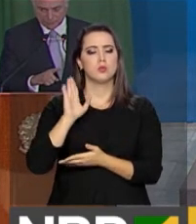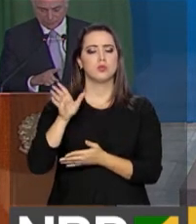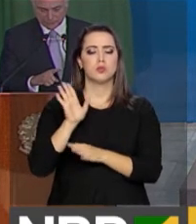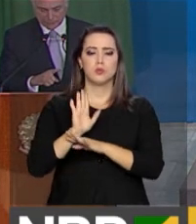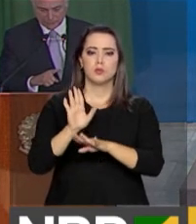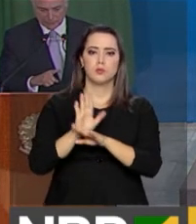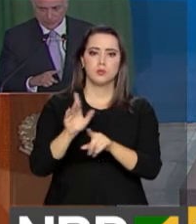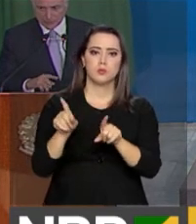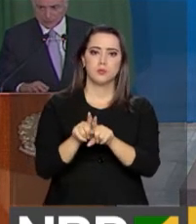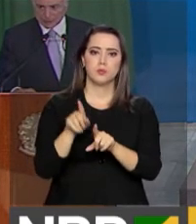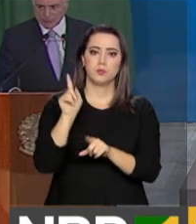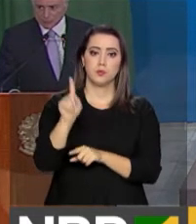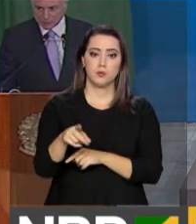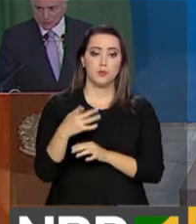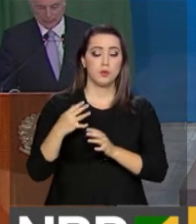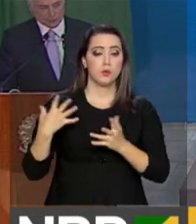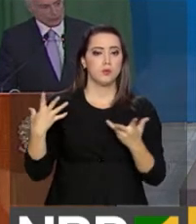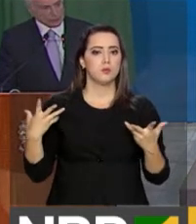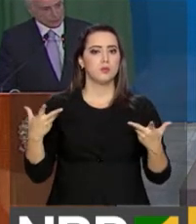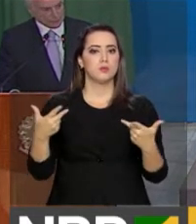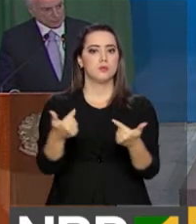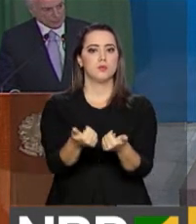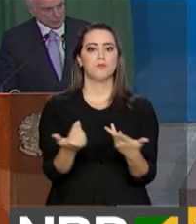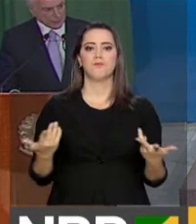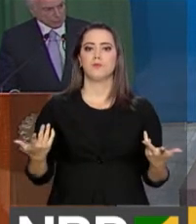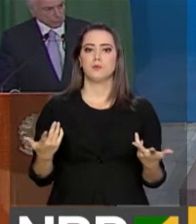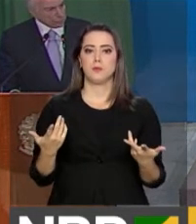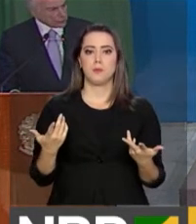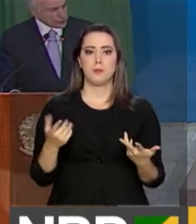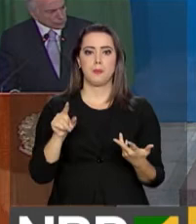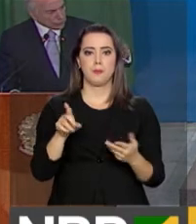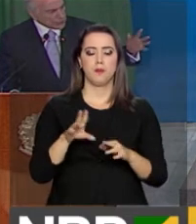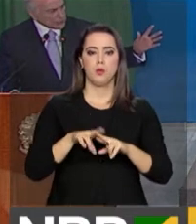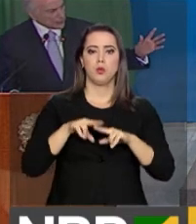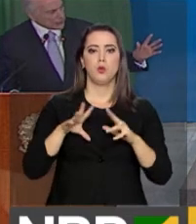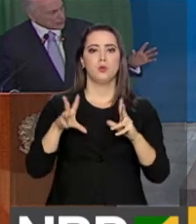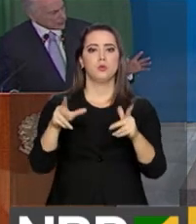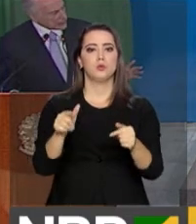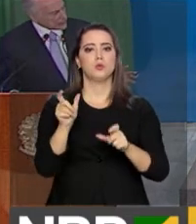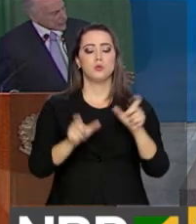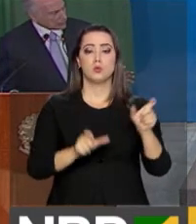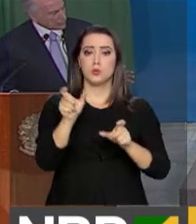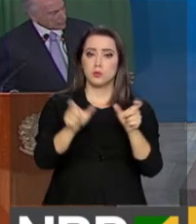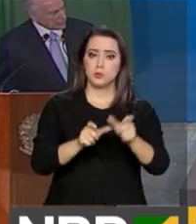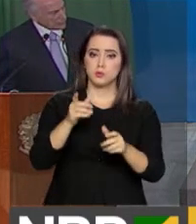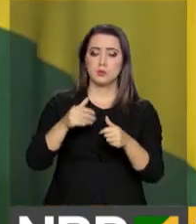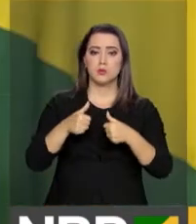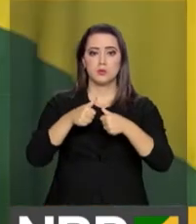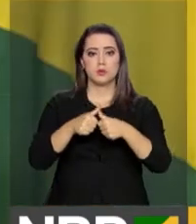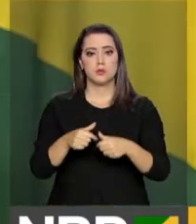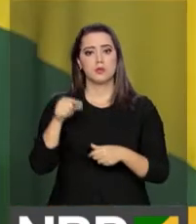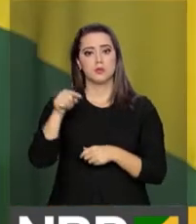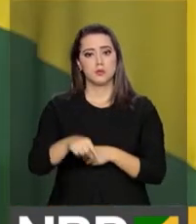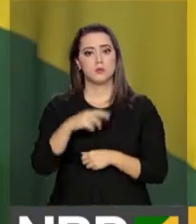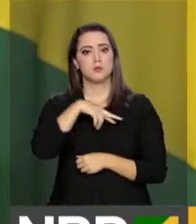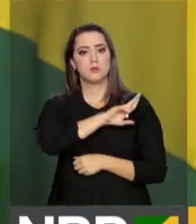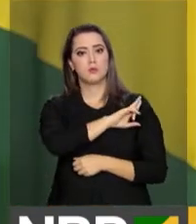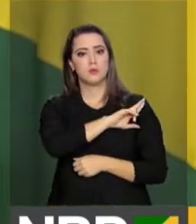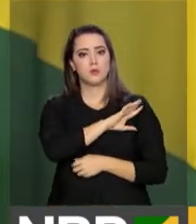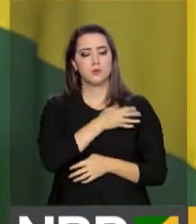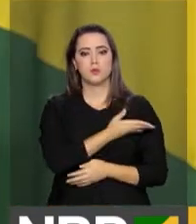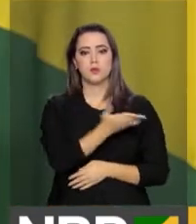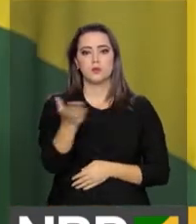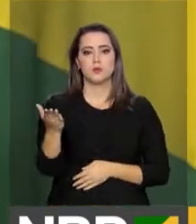dado extraordinariamente por todos os setores que estão aqui representados muitos dos